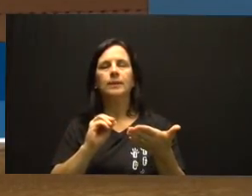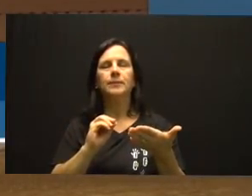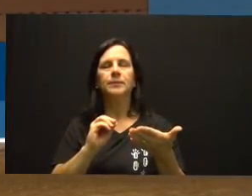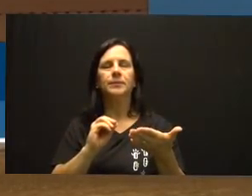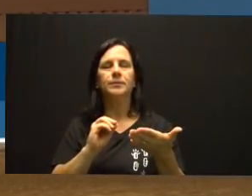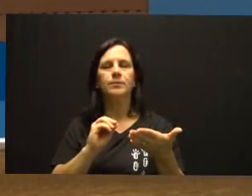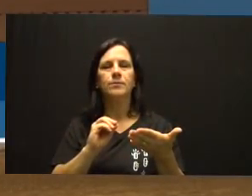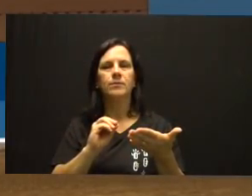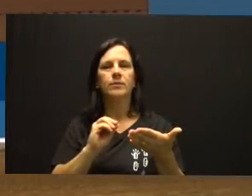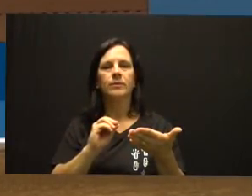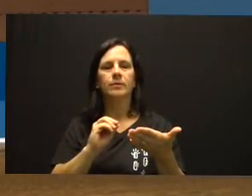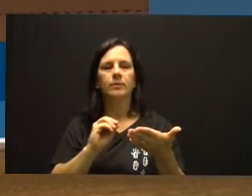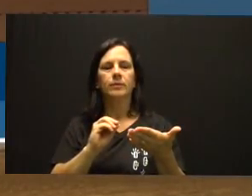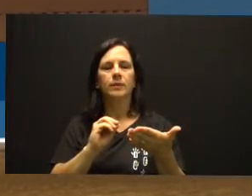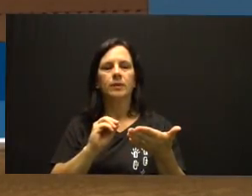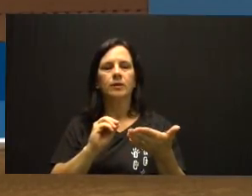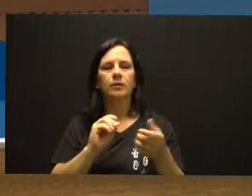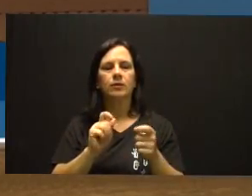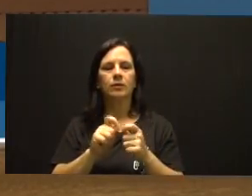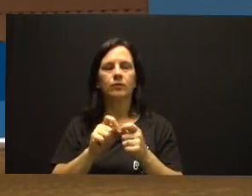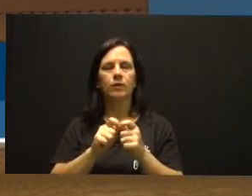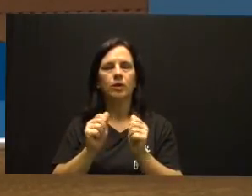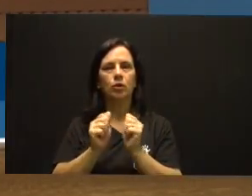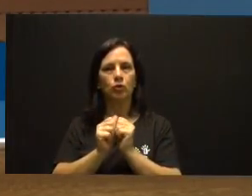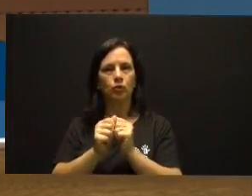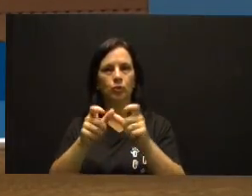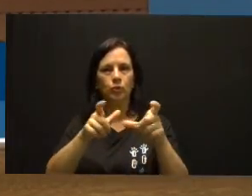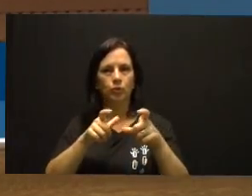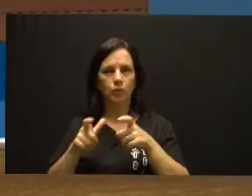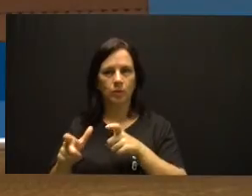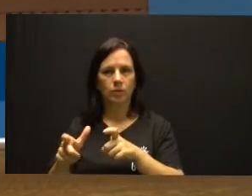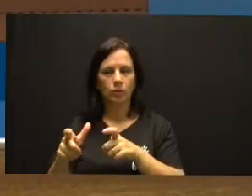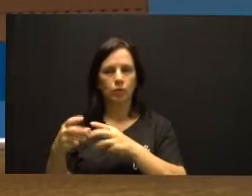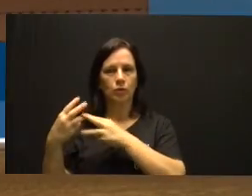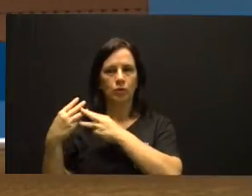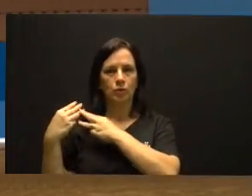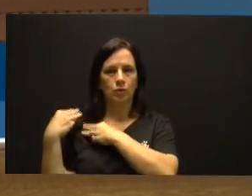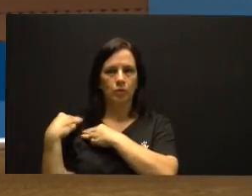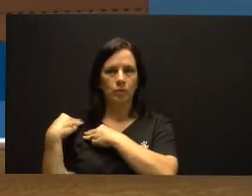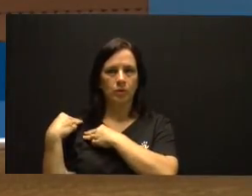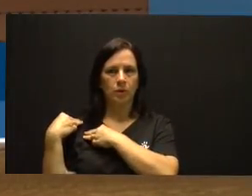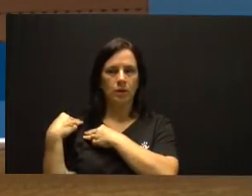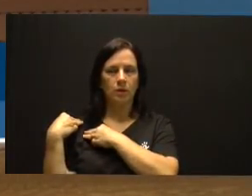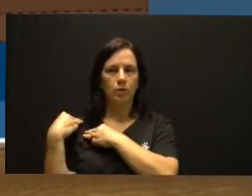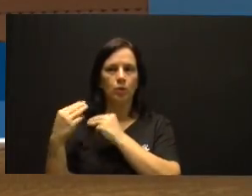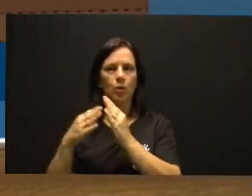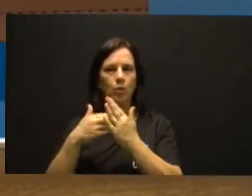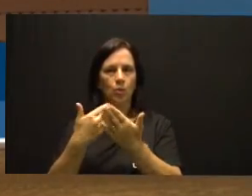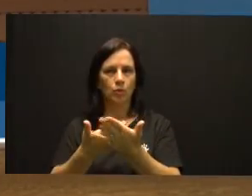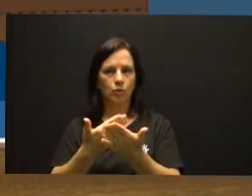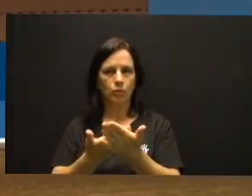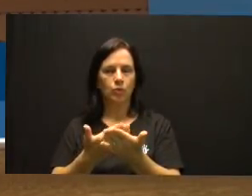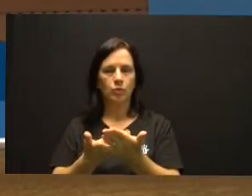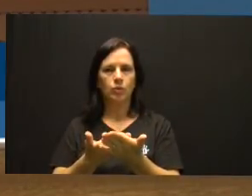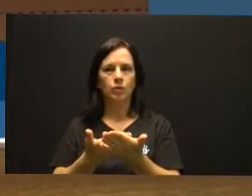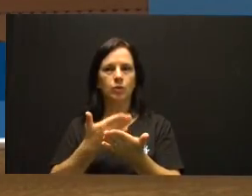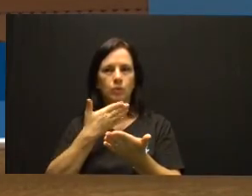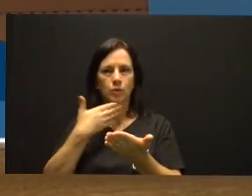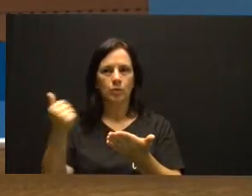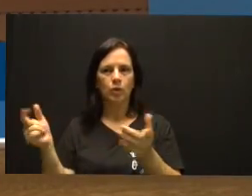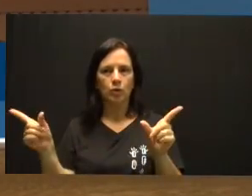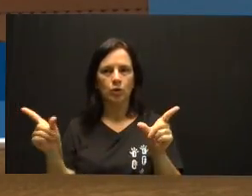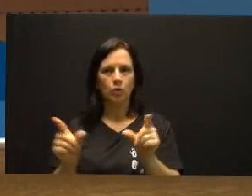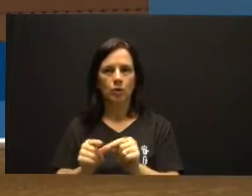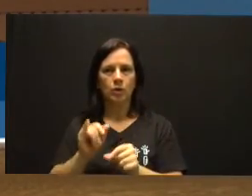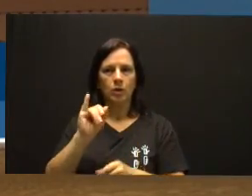municipal, para que realize, junto aos setores competentes do Poder Executivo, estudo para a possibilidade de redução